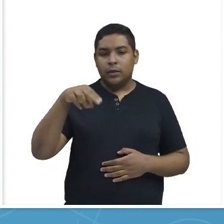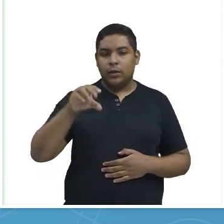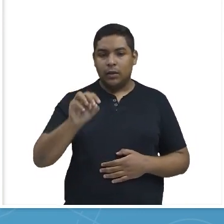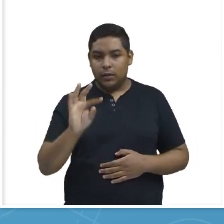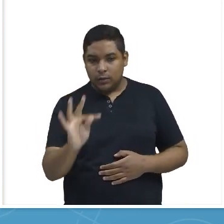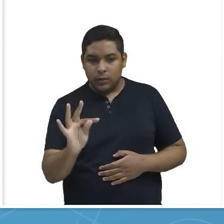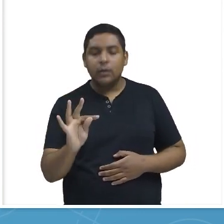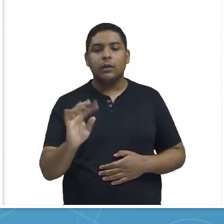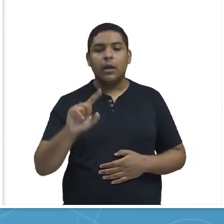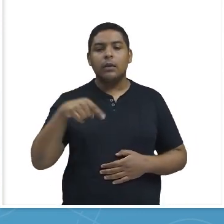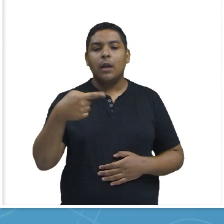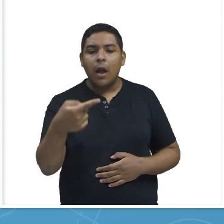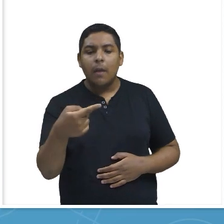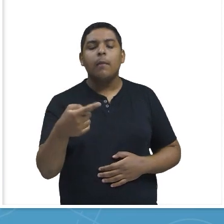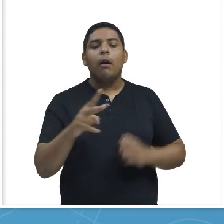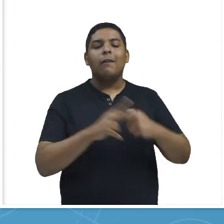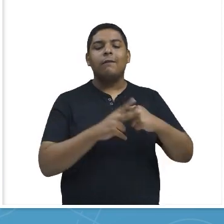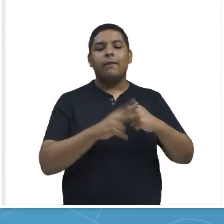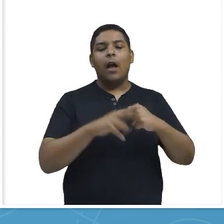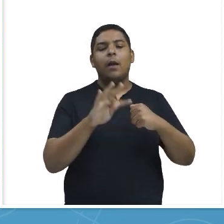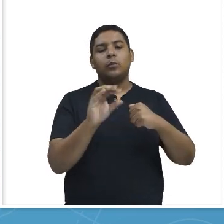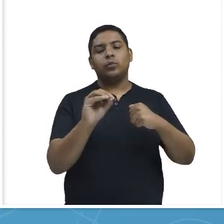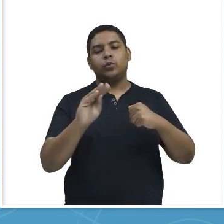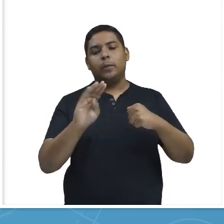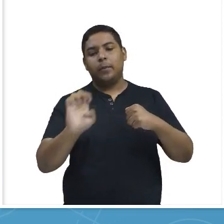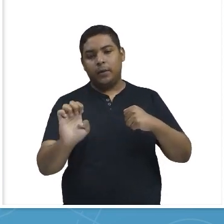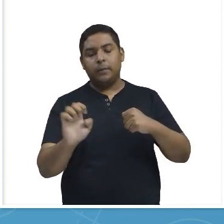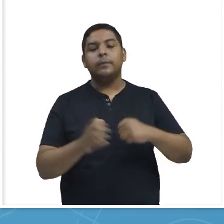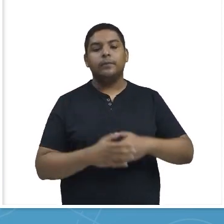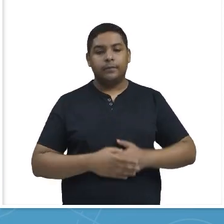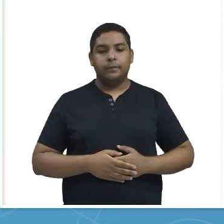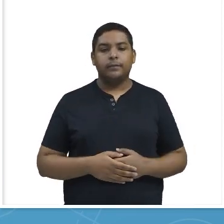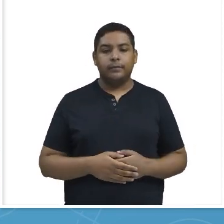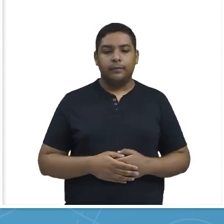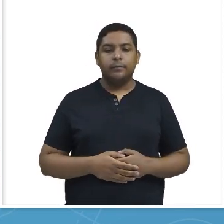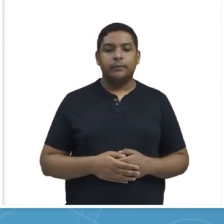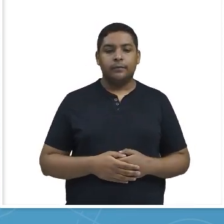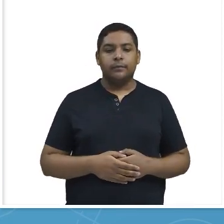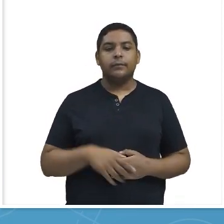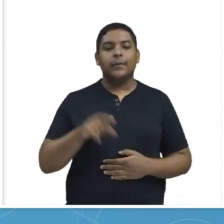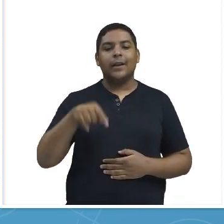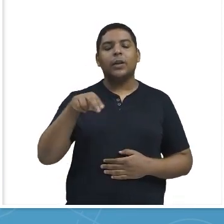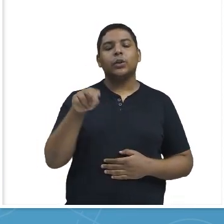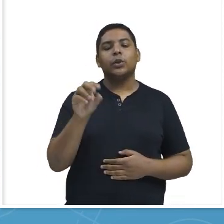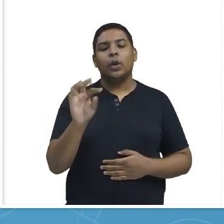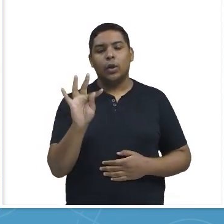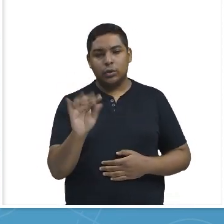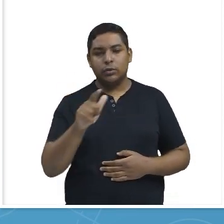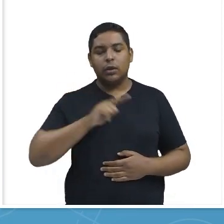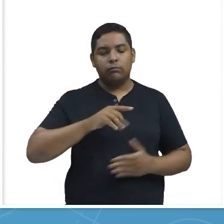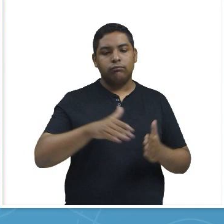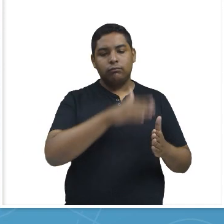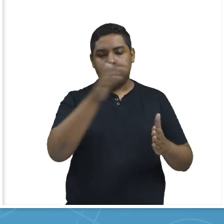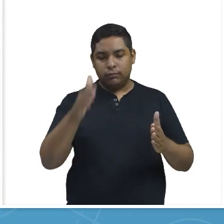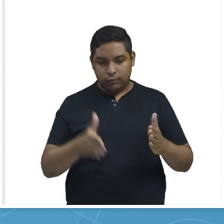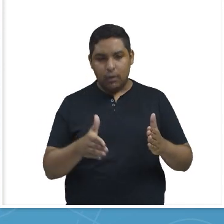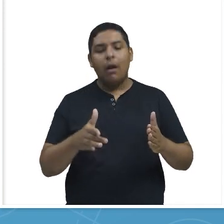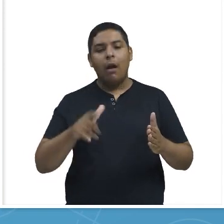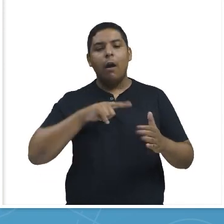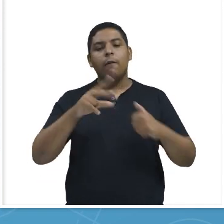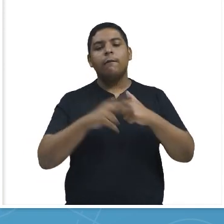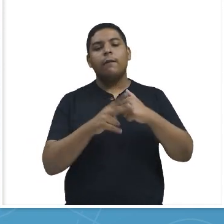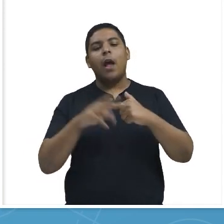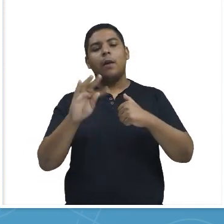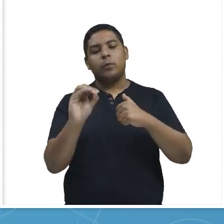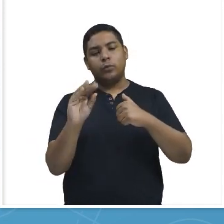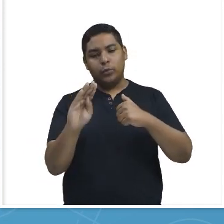depois do verbo to be. Na letter D, a mesma coisa. O not foi posicionado logo depois do verbo to be. Então, quando